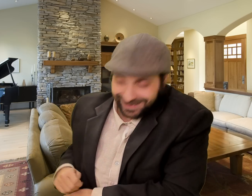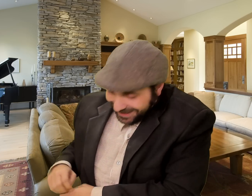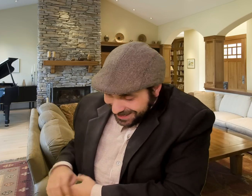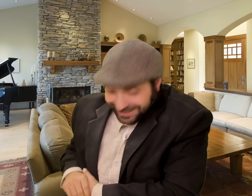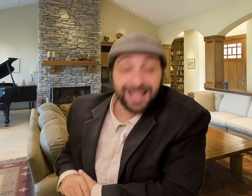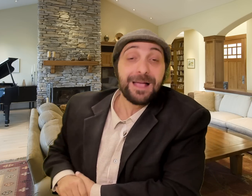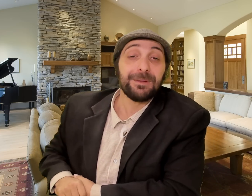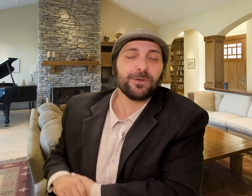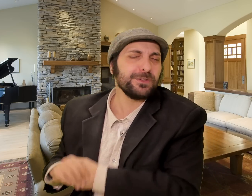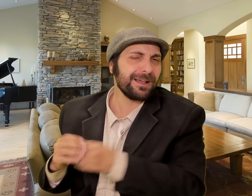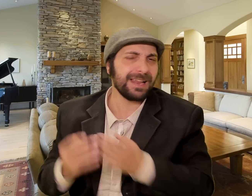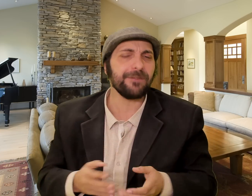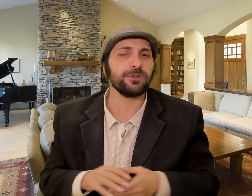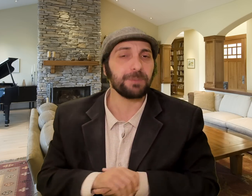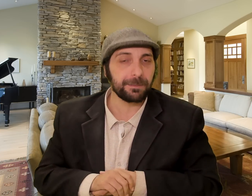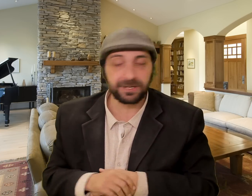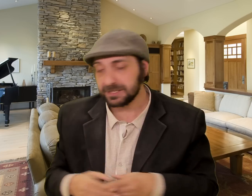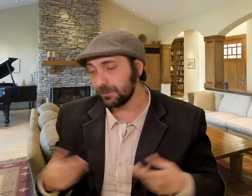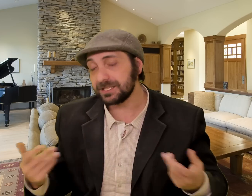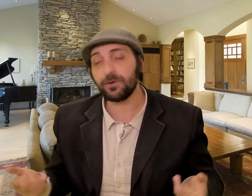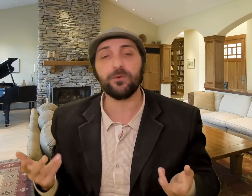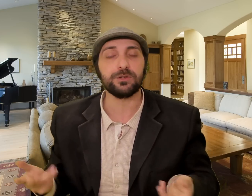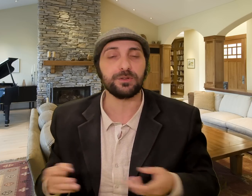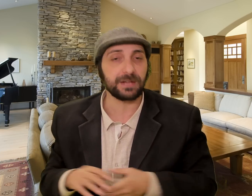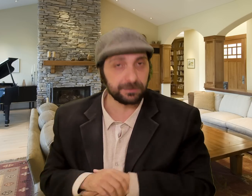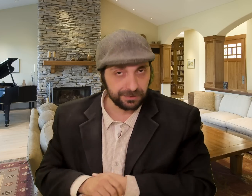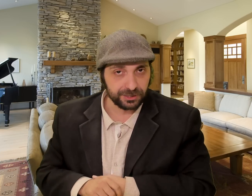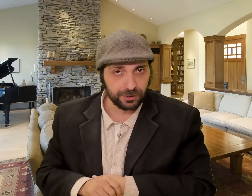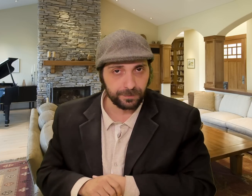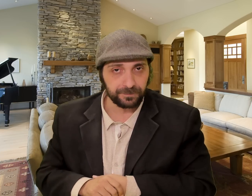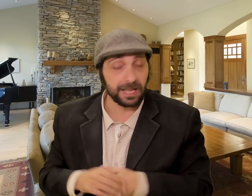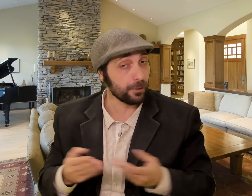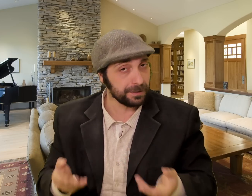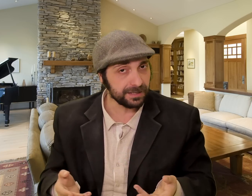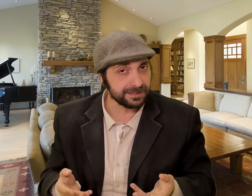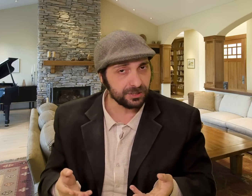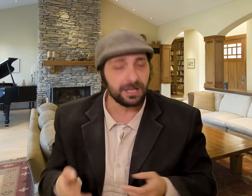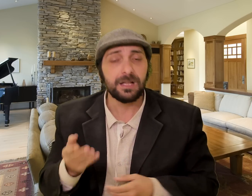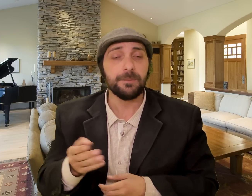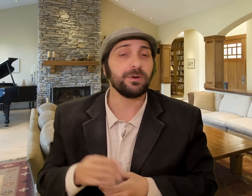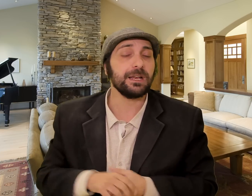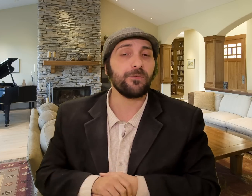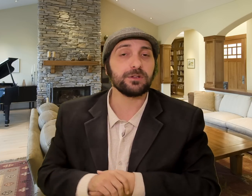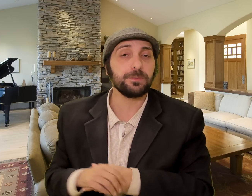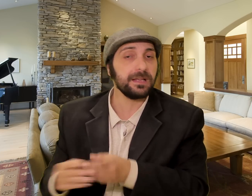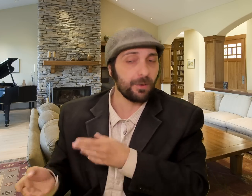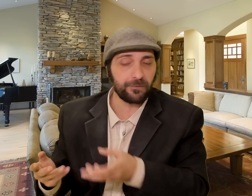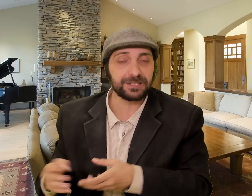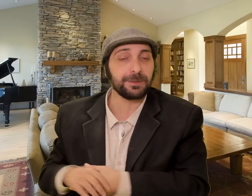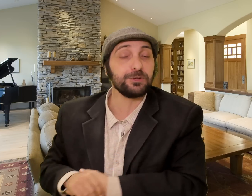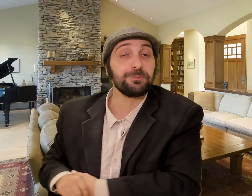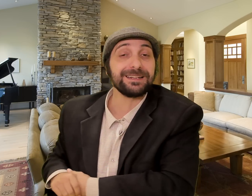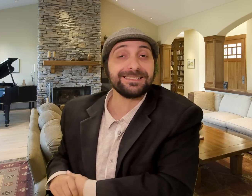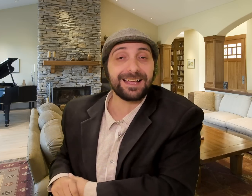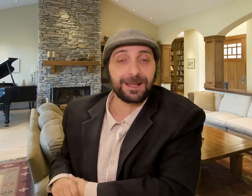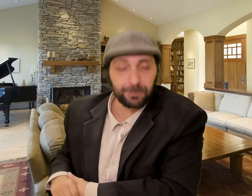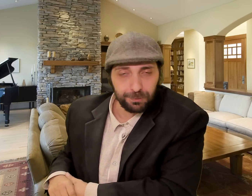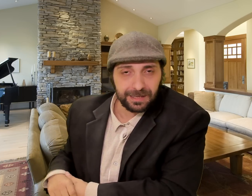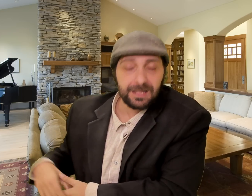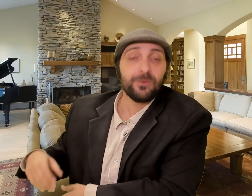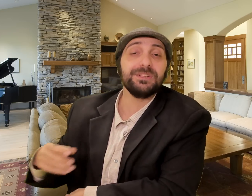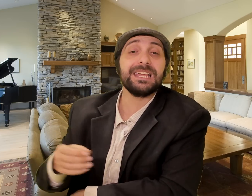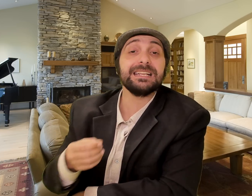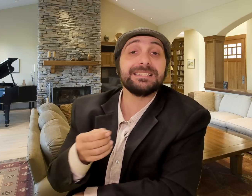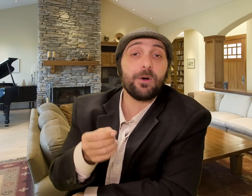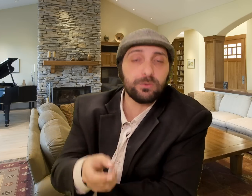verdade é esta mas eu fiz uma live hoje pela manhã se você não foi notificado não assistiu recomendo que assista porque ela fala sobre o afaste também presente da